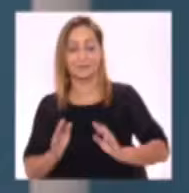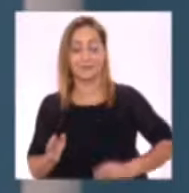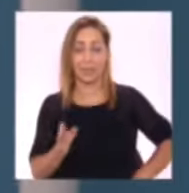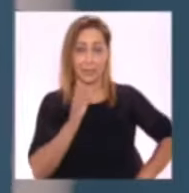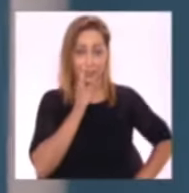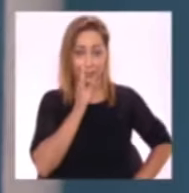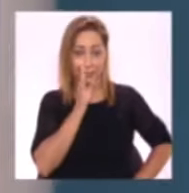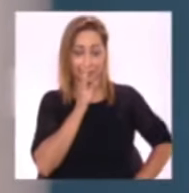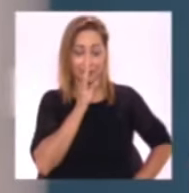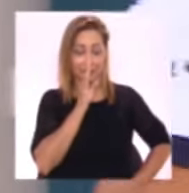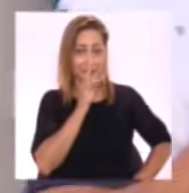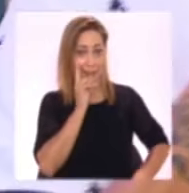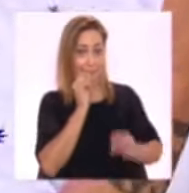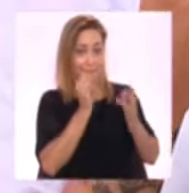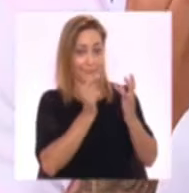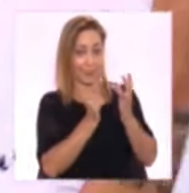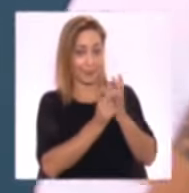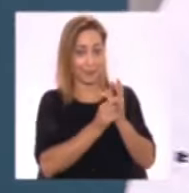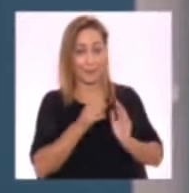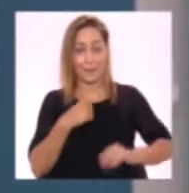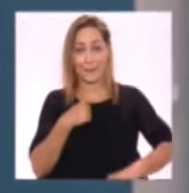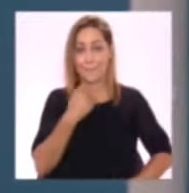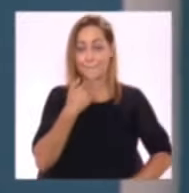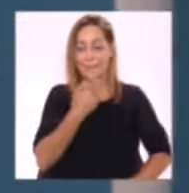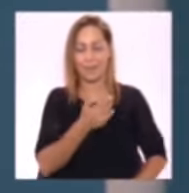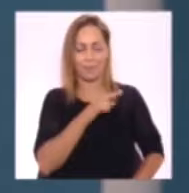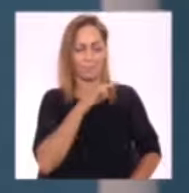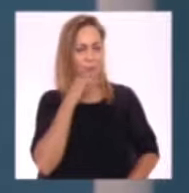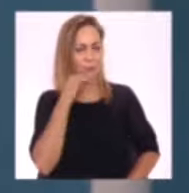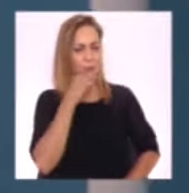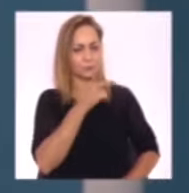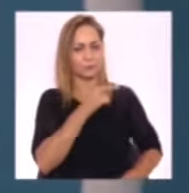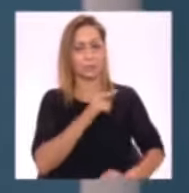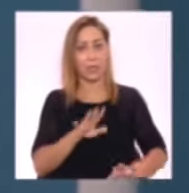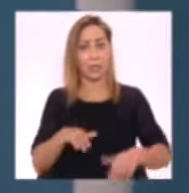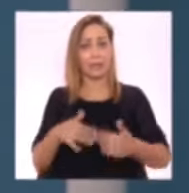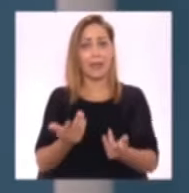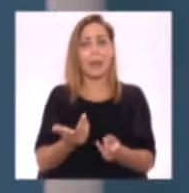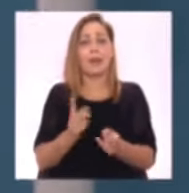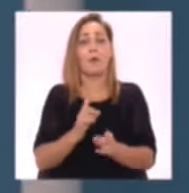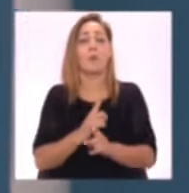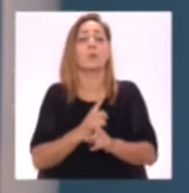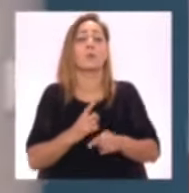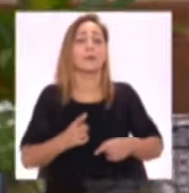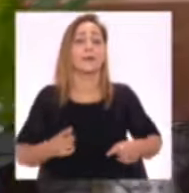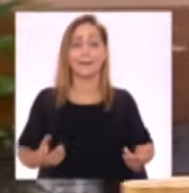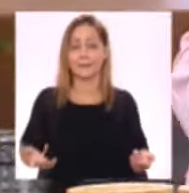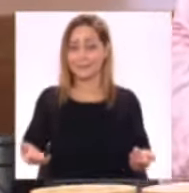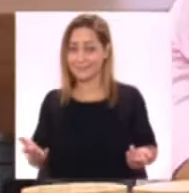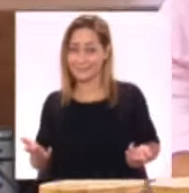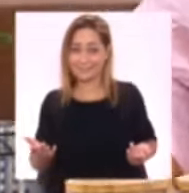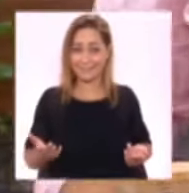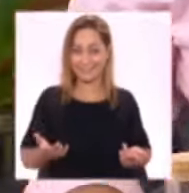Se teu maridinho te pede um docinho, porque não lhe dás?